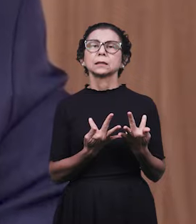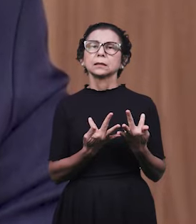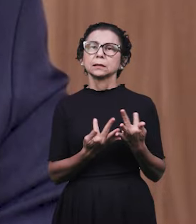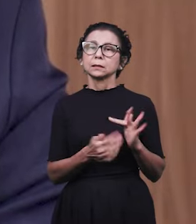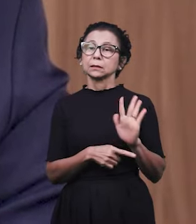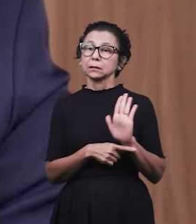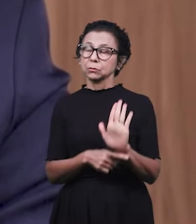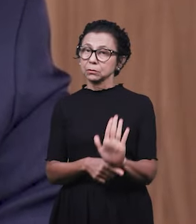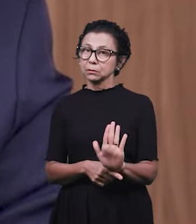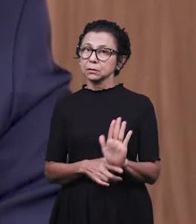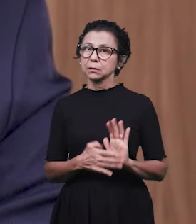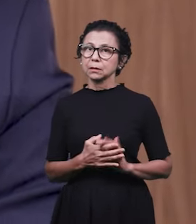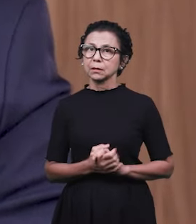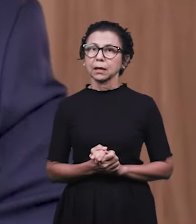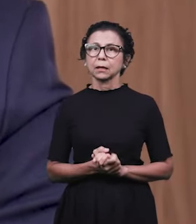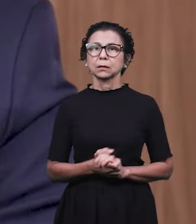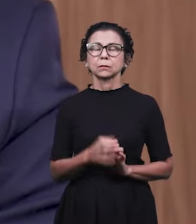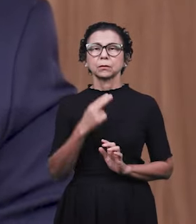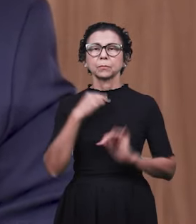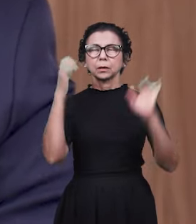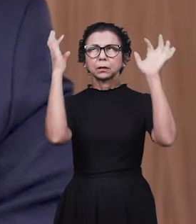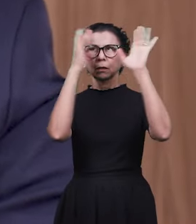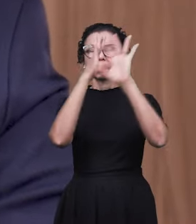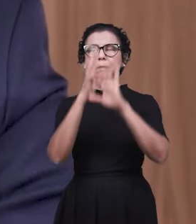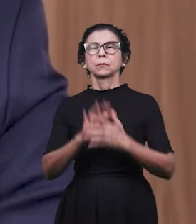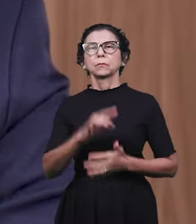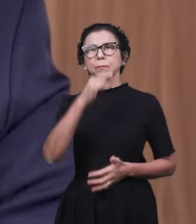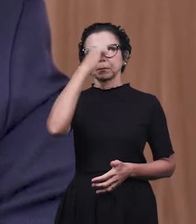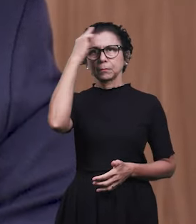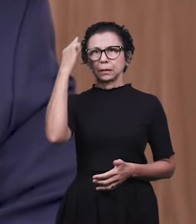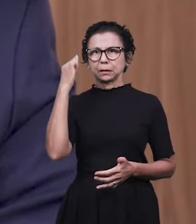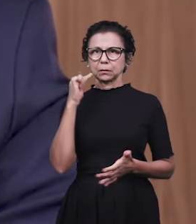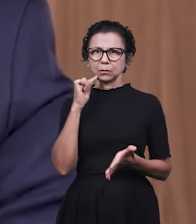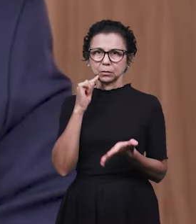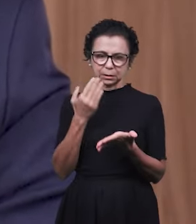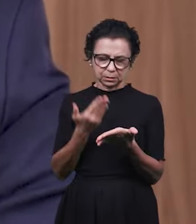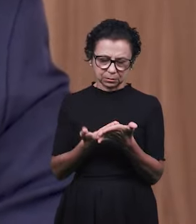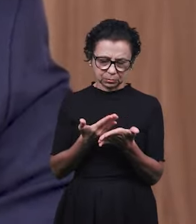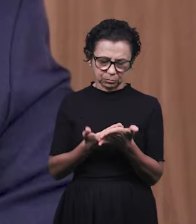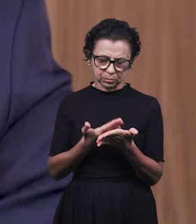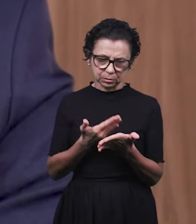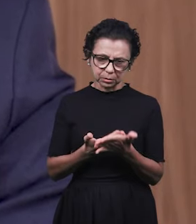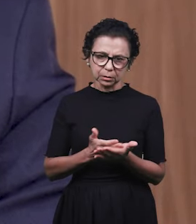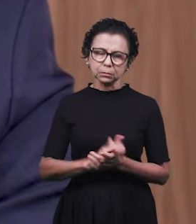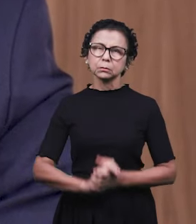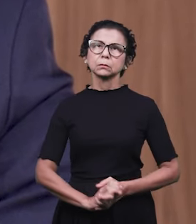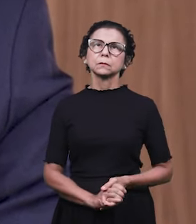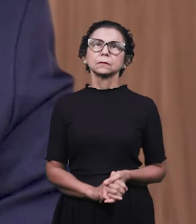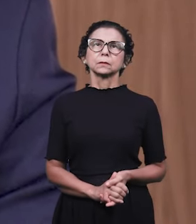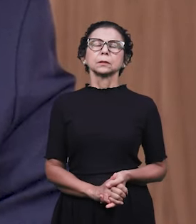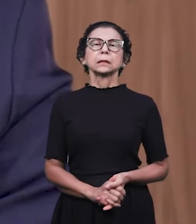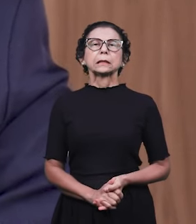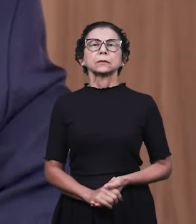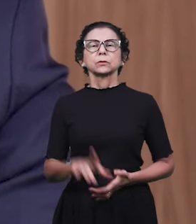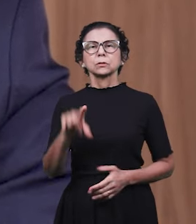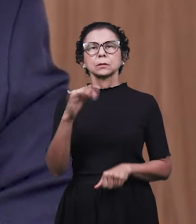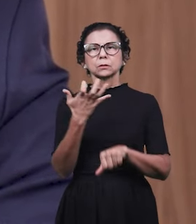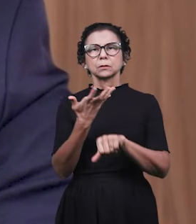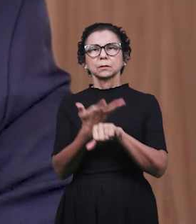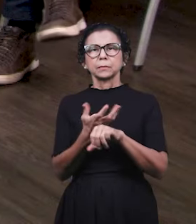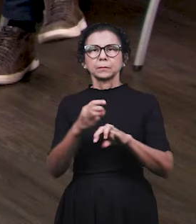vou sentar e eu vou ficar meia hora aí estudando. Então, naquele momento, eu vou estudar a disciplina de matemática, ela